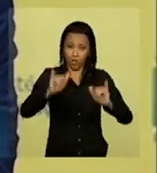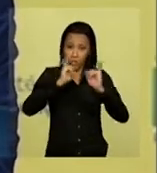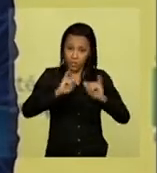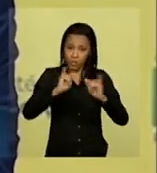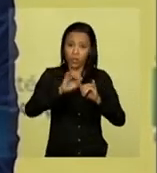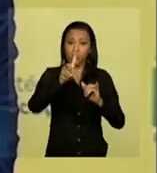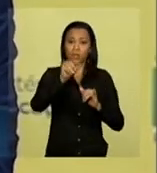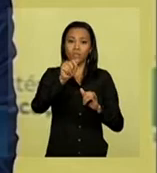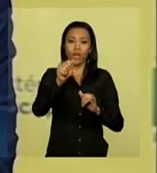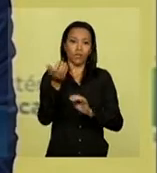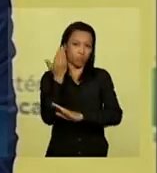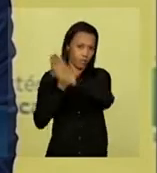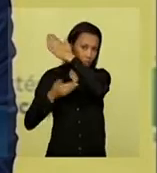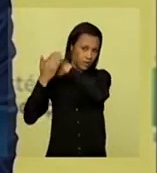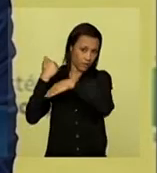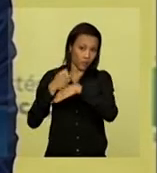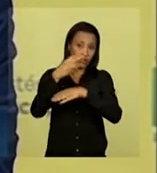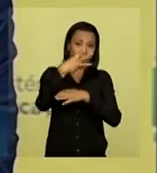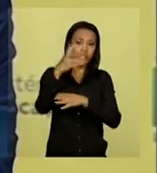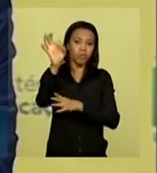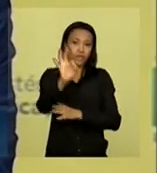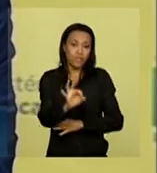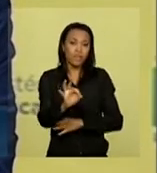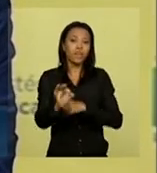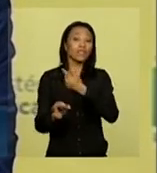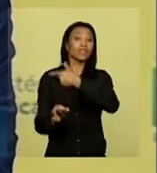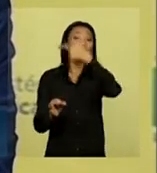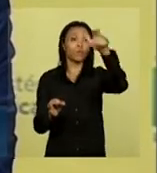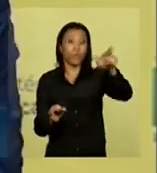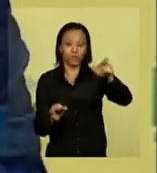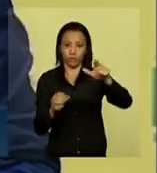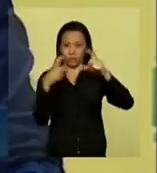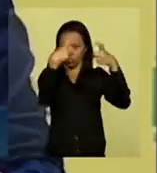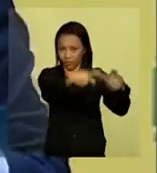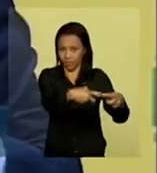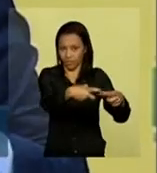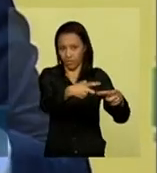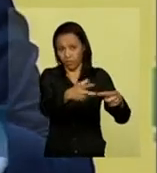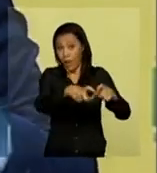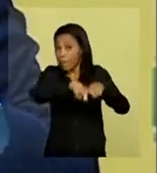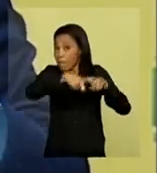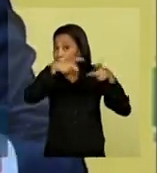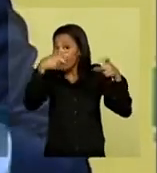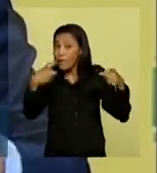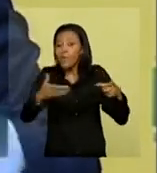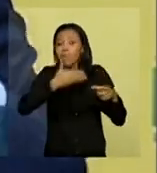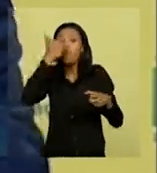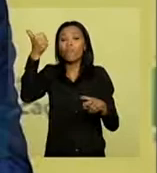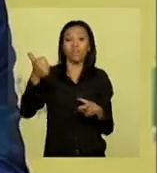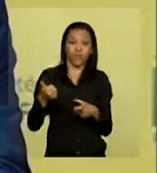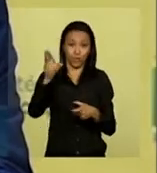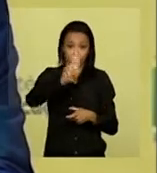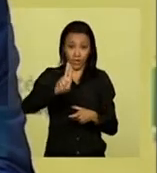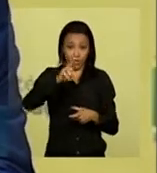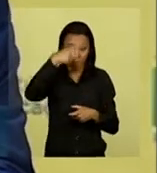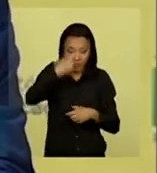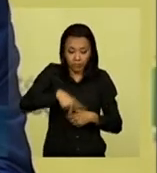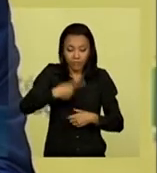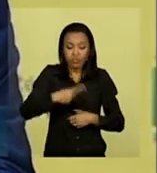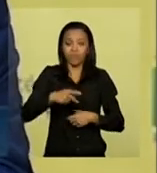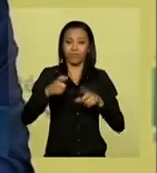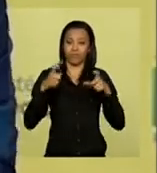passado treze por cento dos Estudantes São de outra região na média portanto a maioria dos Estudantes preferem a universidade da sua